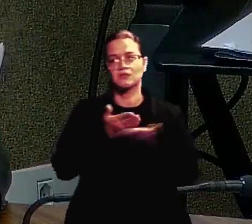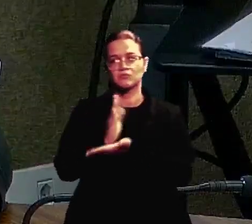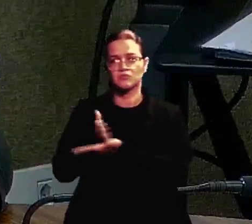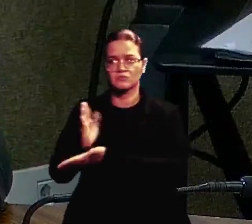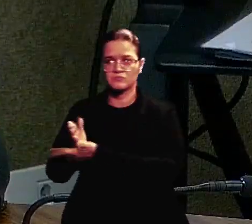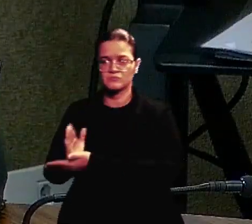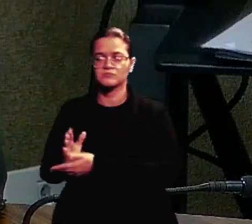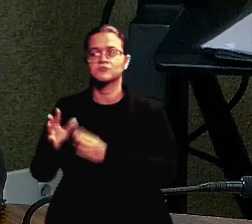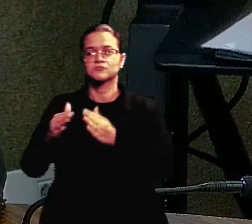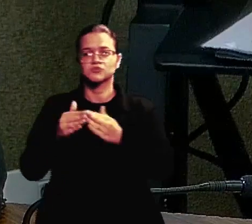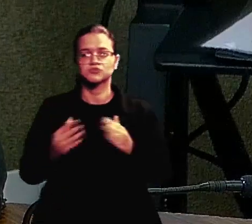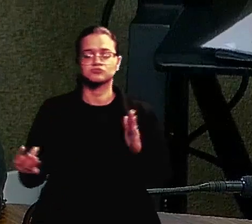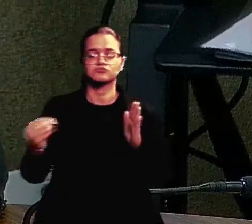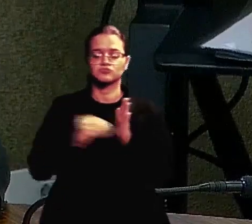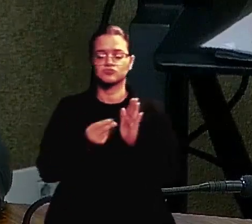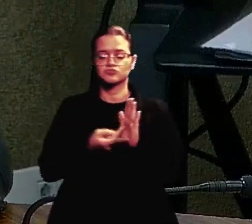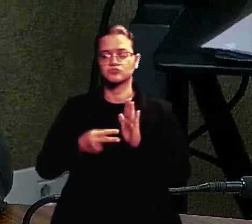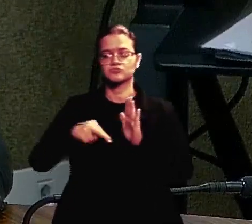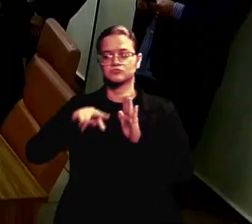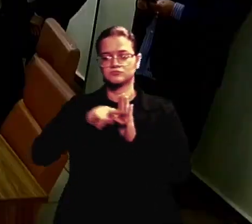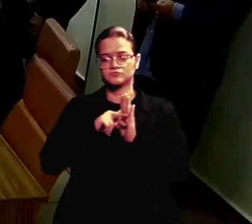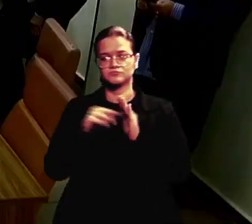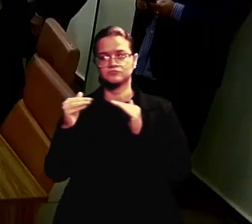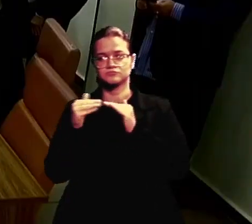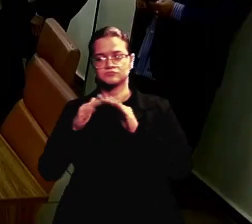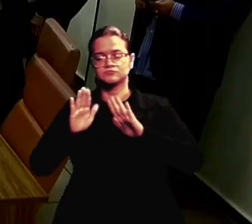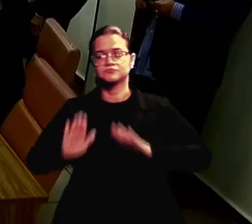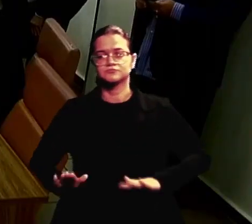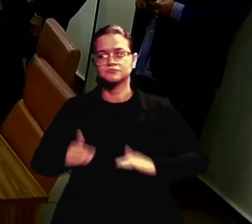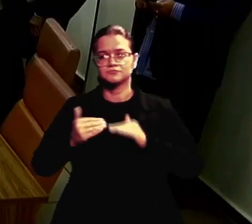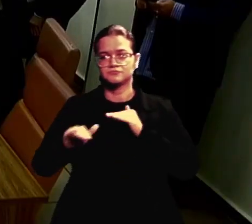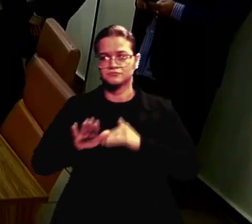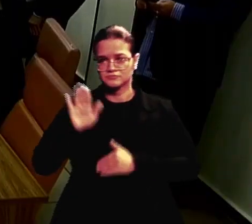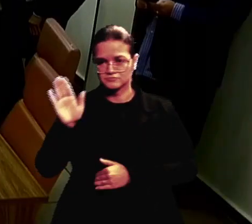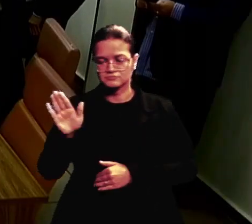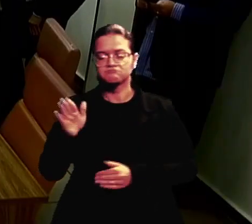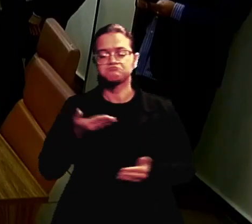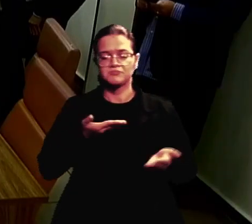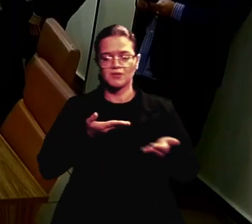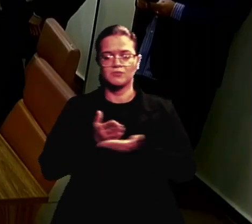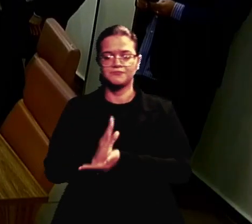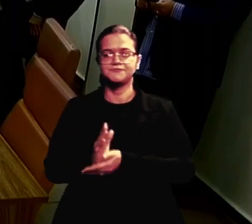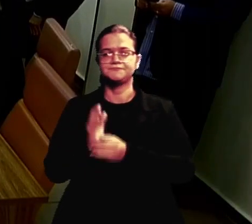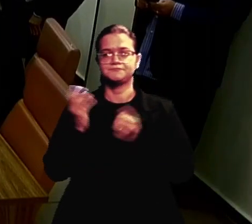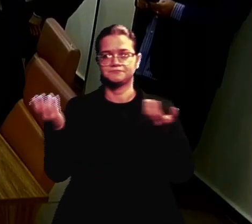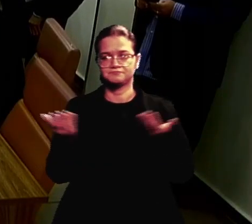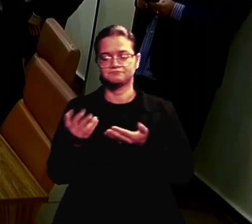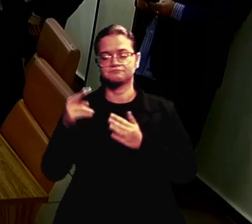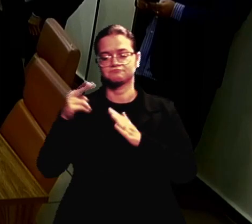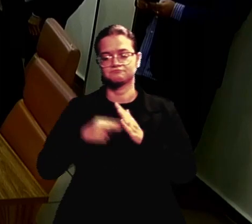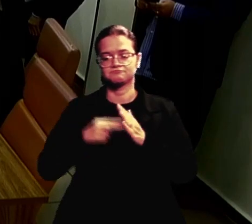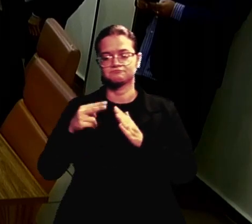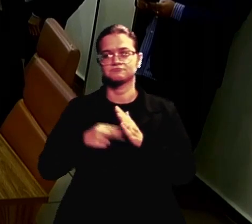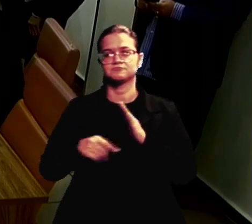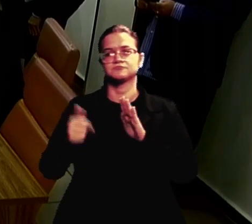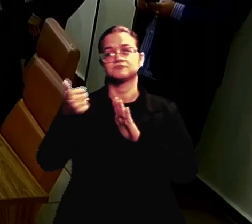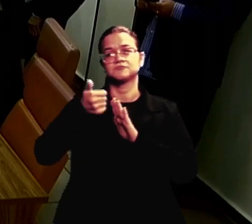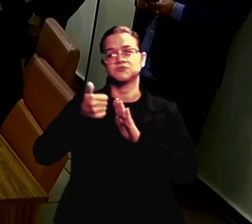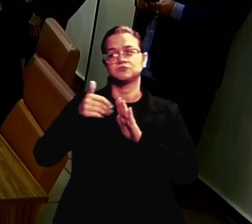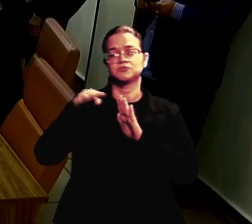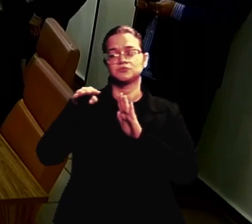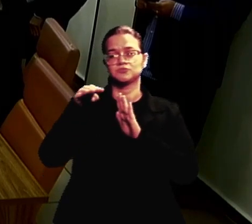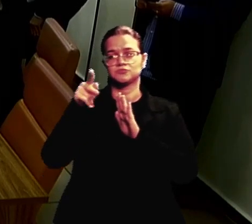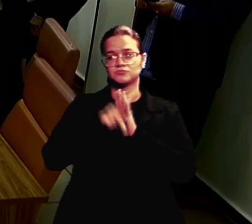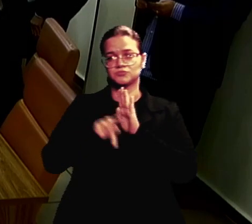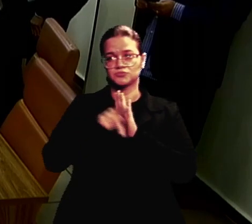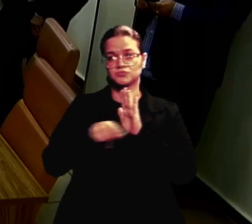Pedido de inclusão e inversão de pauta em votação. Favorável à sua comissão, contrário se manifestem. Pedido aprovado. Primeiro